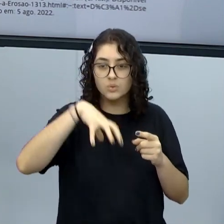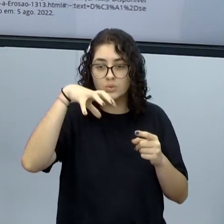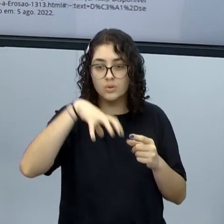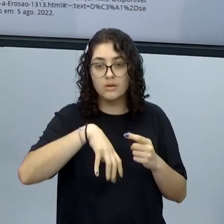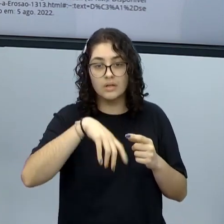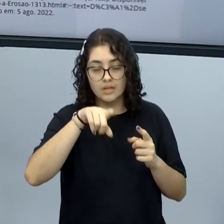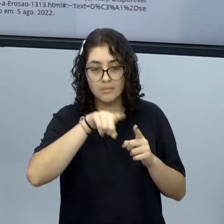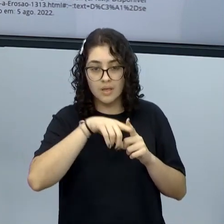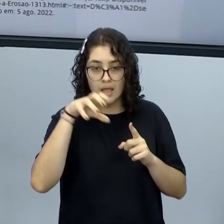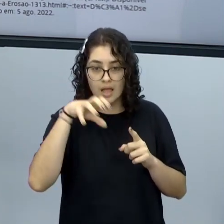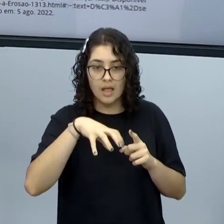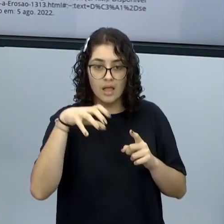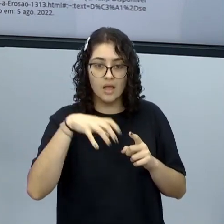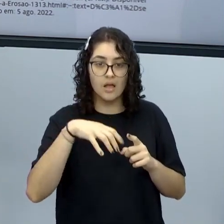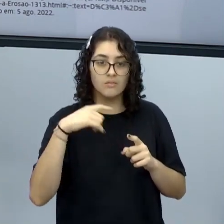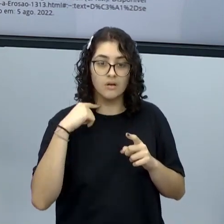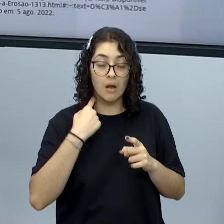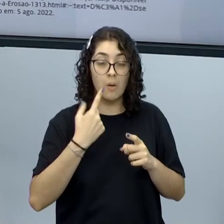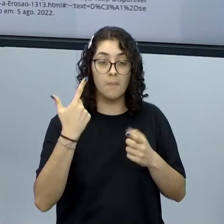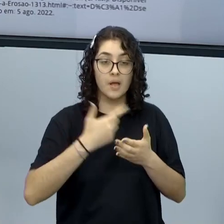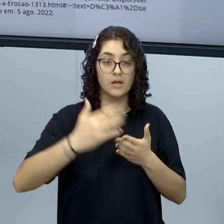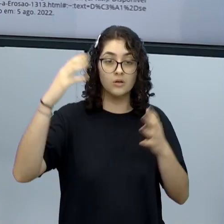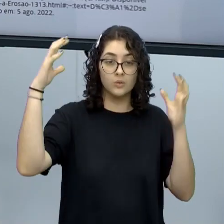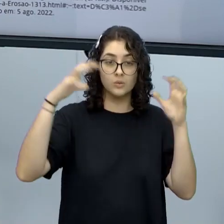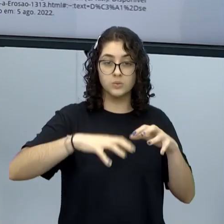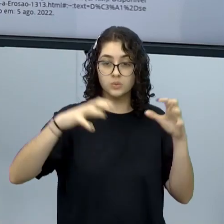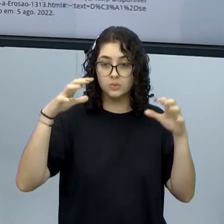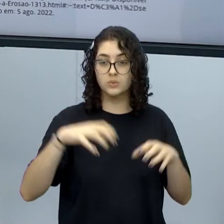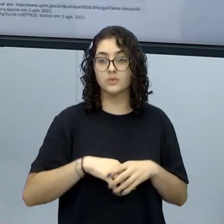ela agrava, por causa que aí você também tem um processo químico que pode estar acontecendo, tá?